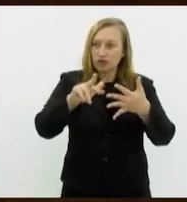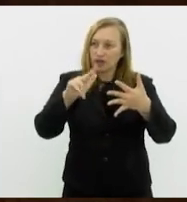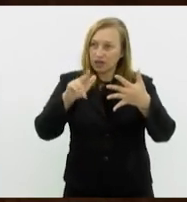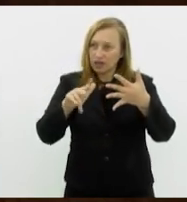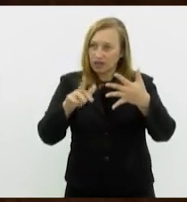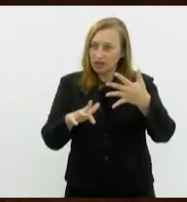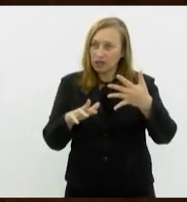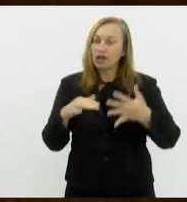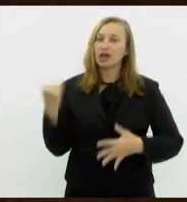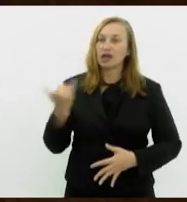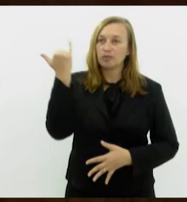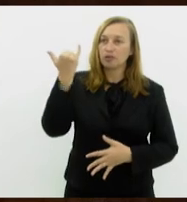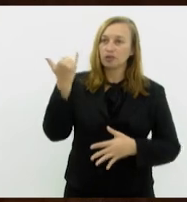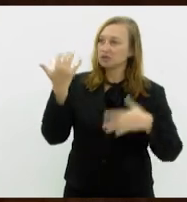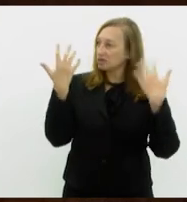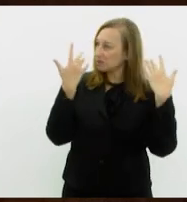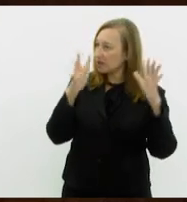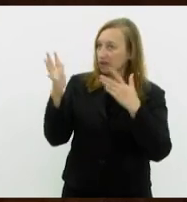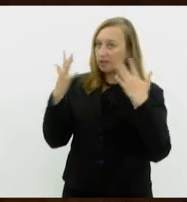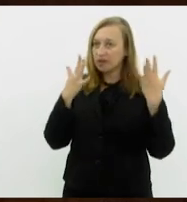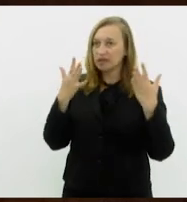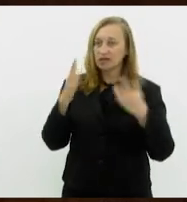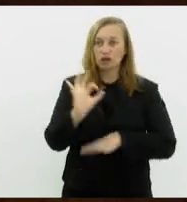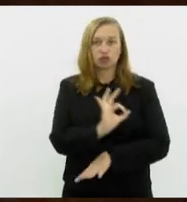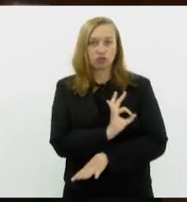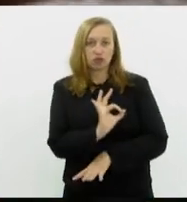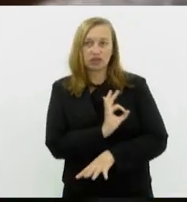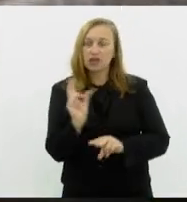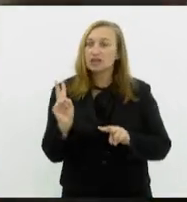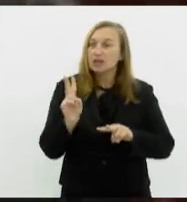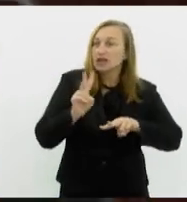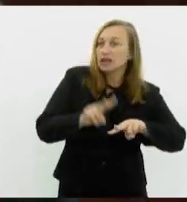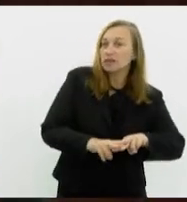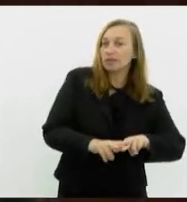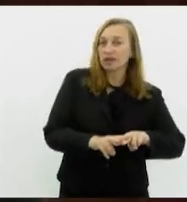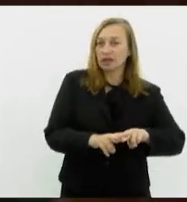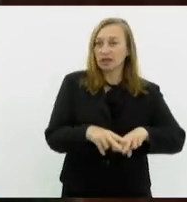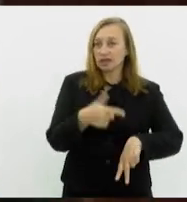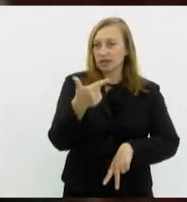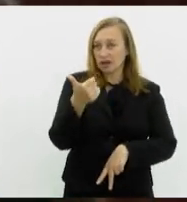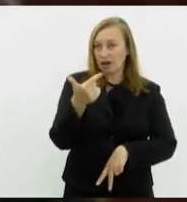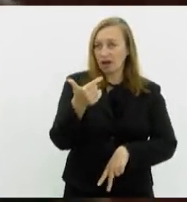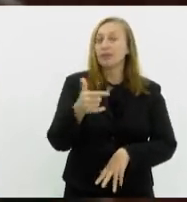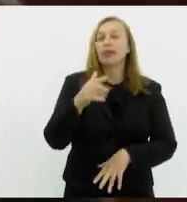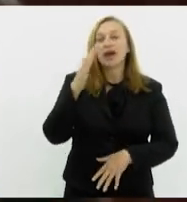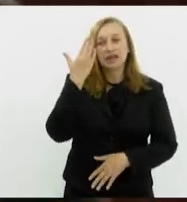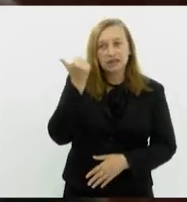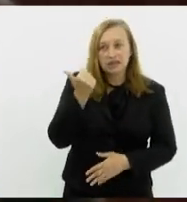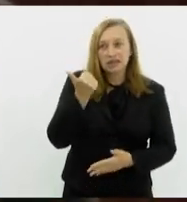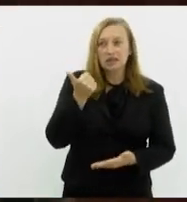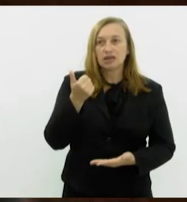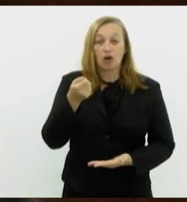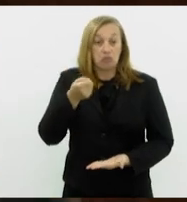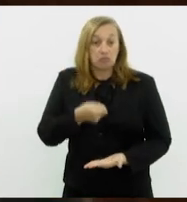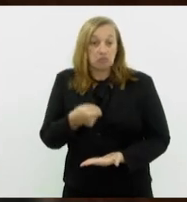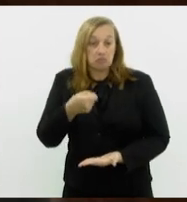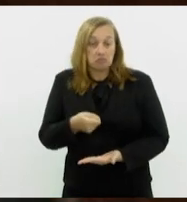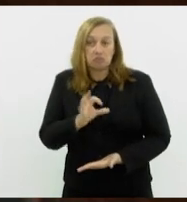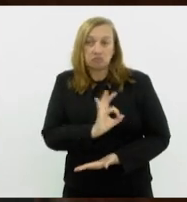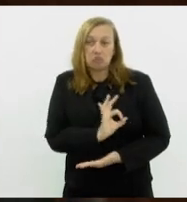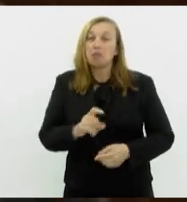enaltecer os policiais que realmente fazem jus às apreensões. Sei que é uma obrigação do policial, mas